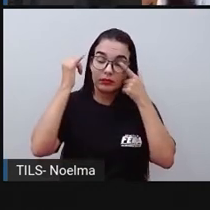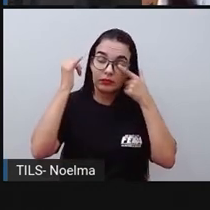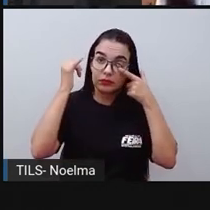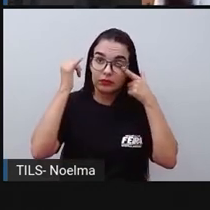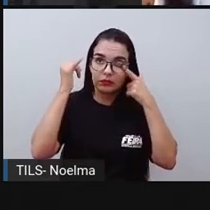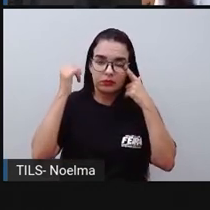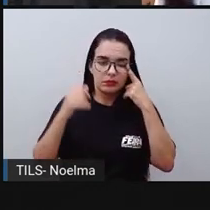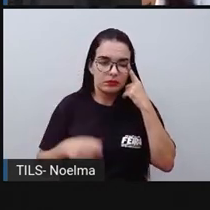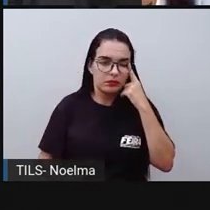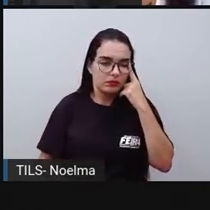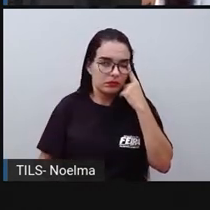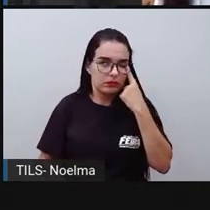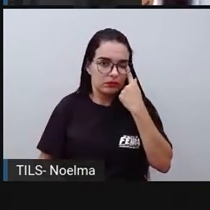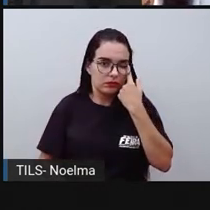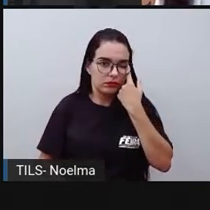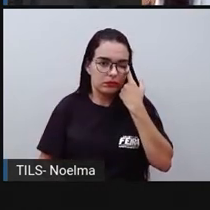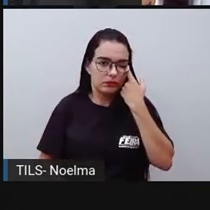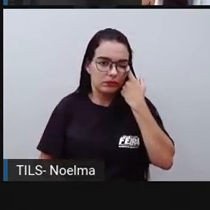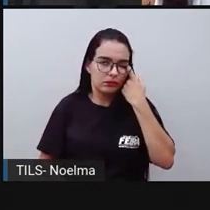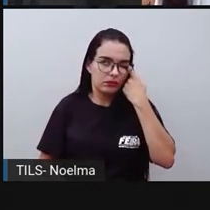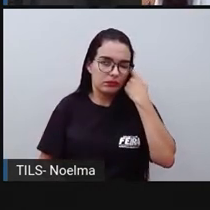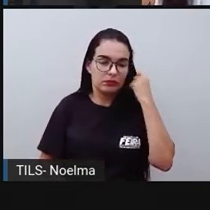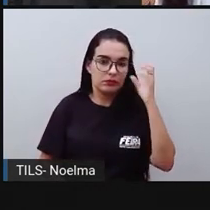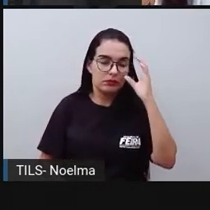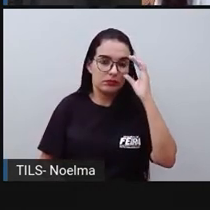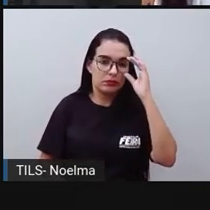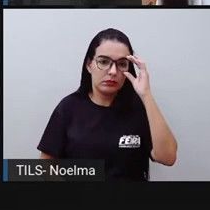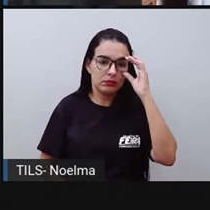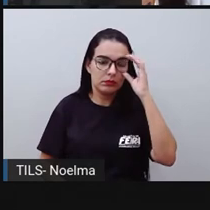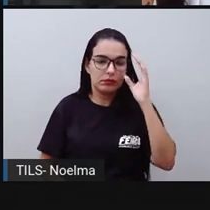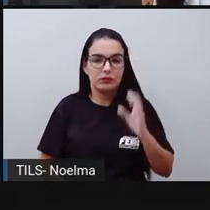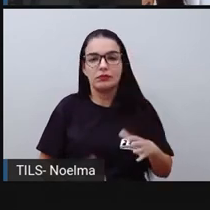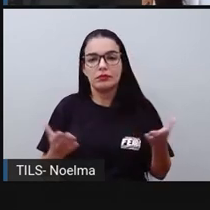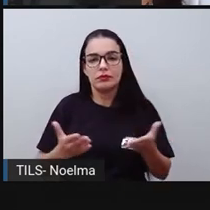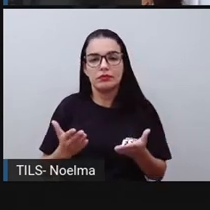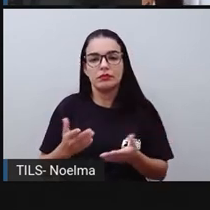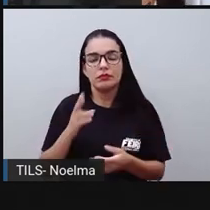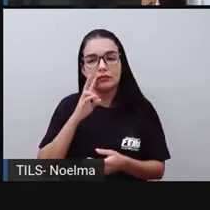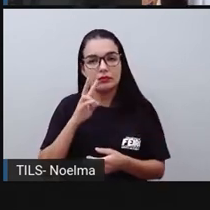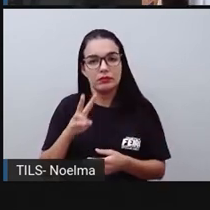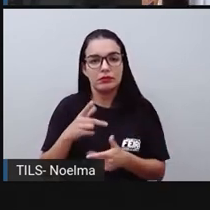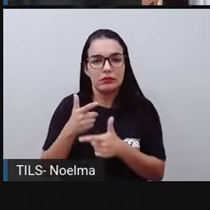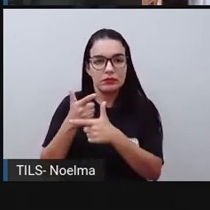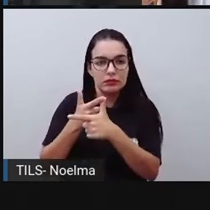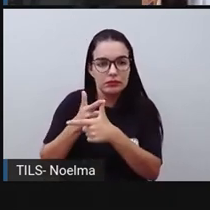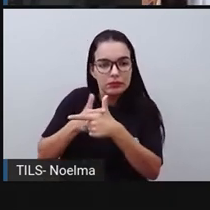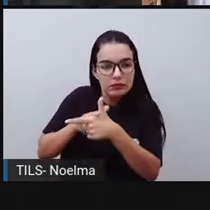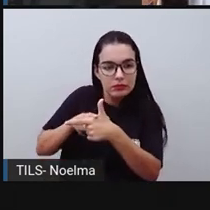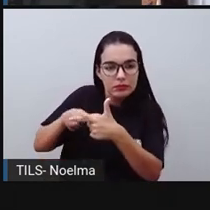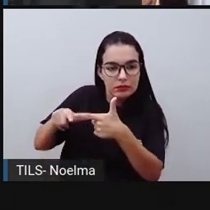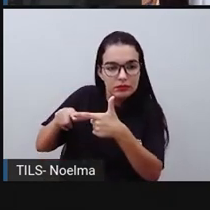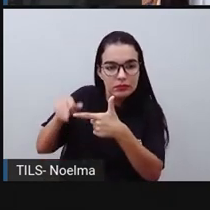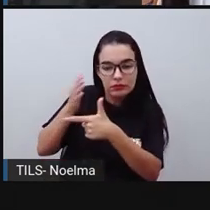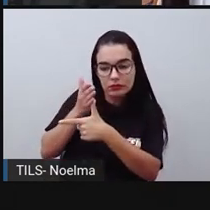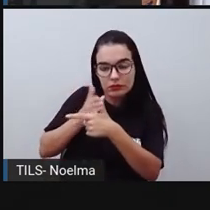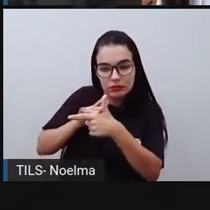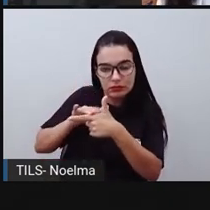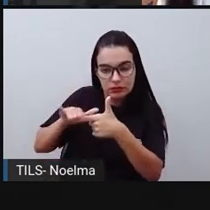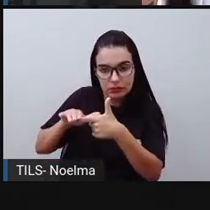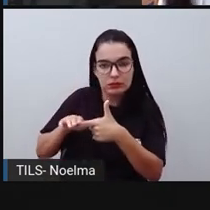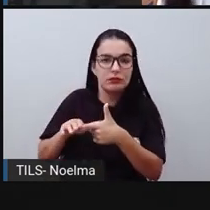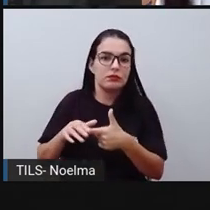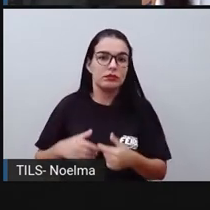adequadamente. E aí a gente vai resolver as divisões utilizando, né, os dois pontos ou